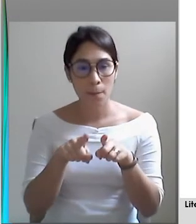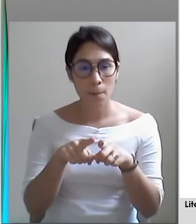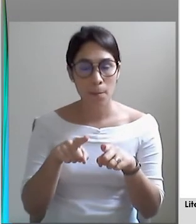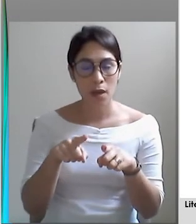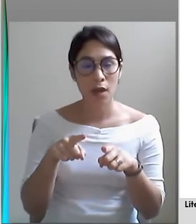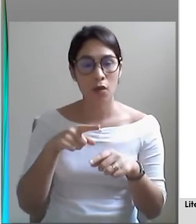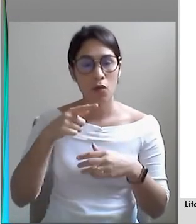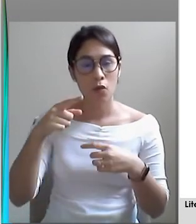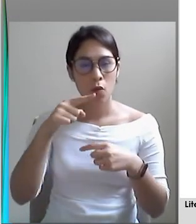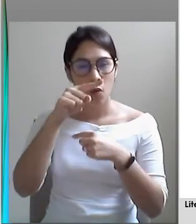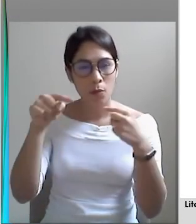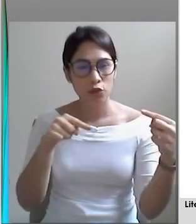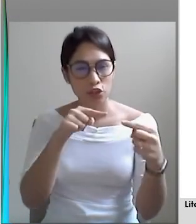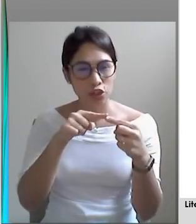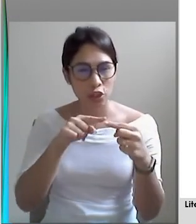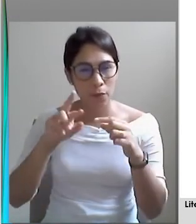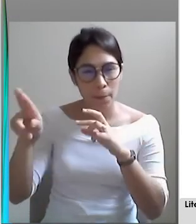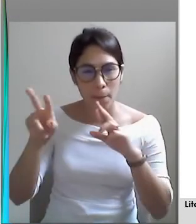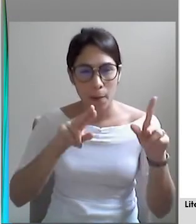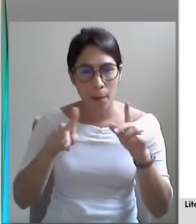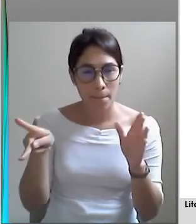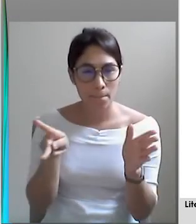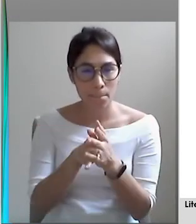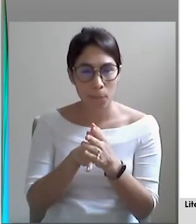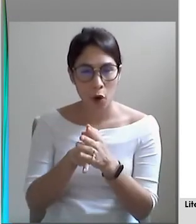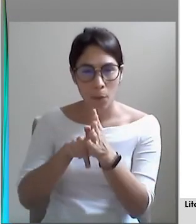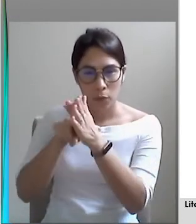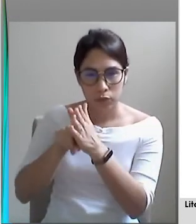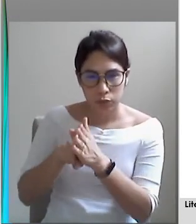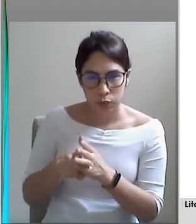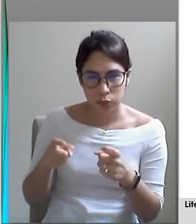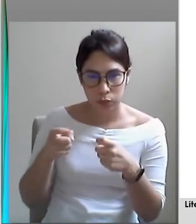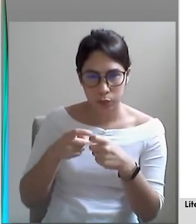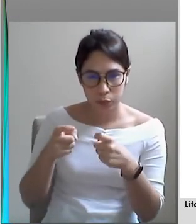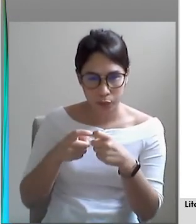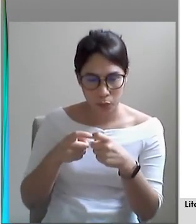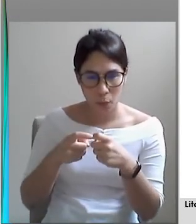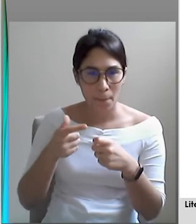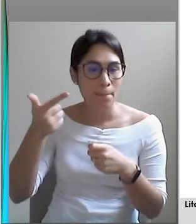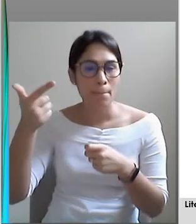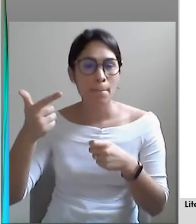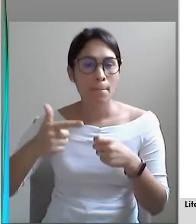dos exames, visualizar e entender as funções dos componentes do sangue.